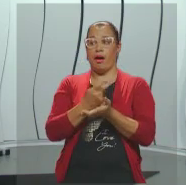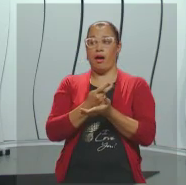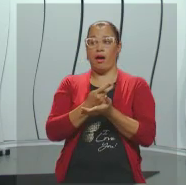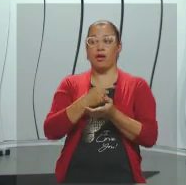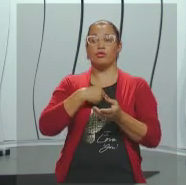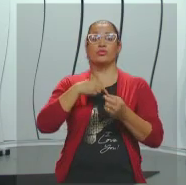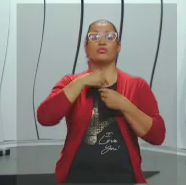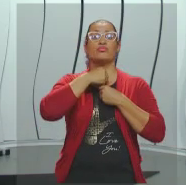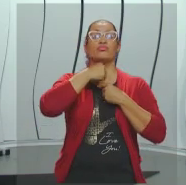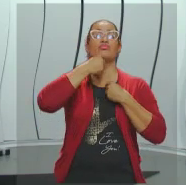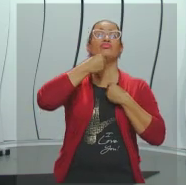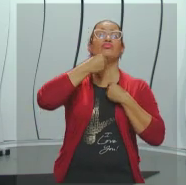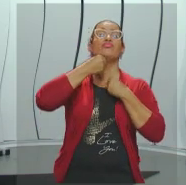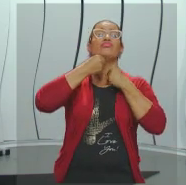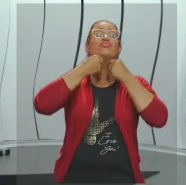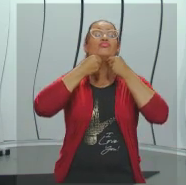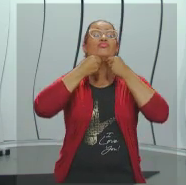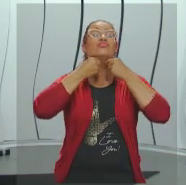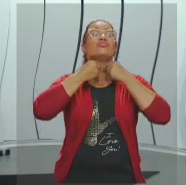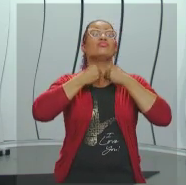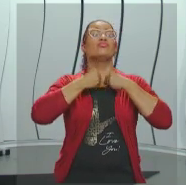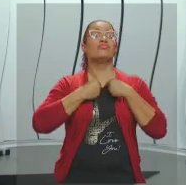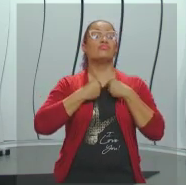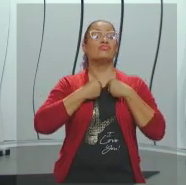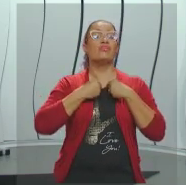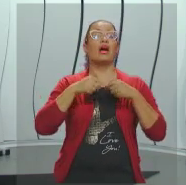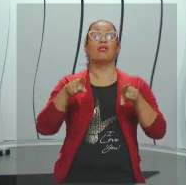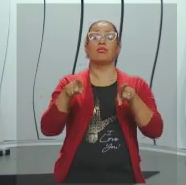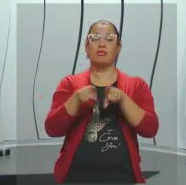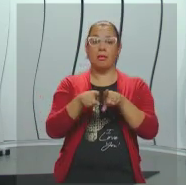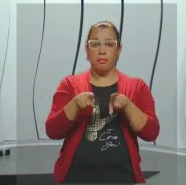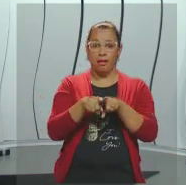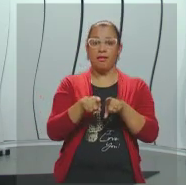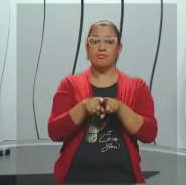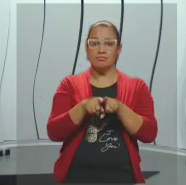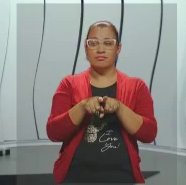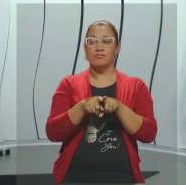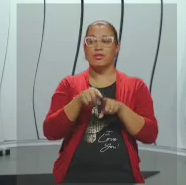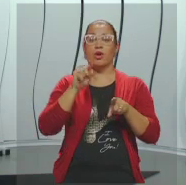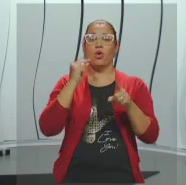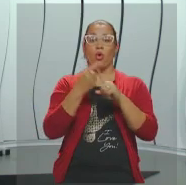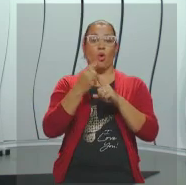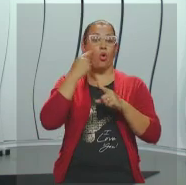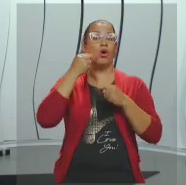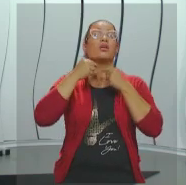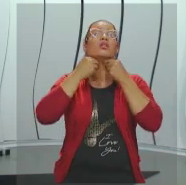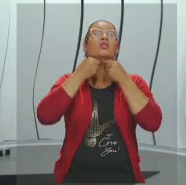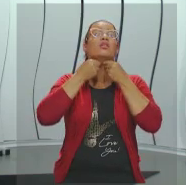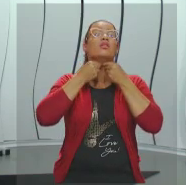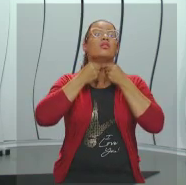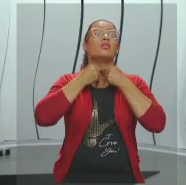ingerir alimentos. E logo aqui acima nós temos as fossas nasais, elas vão ter um encontro aqui nessa descida.